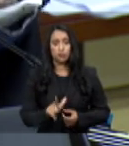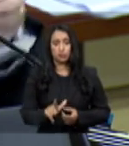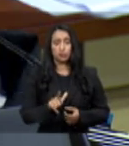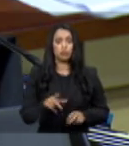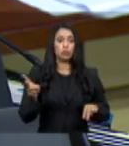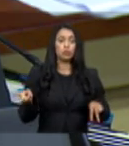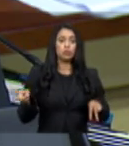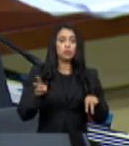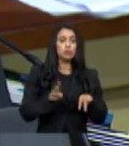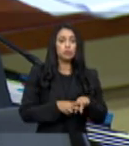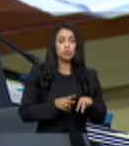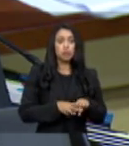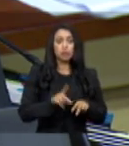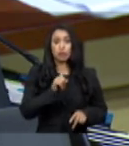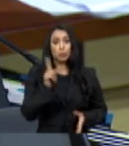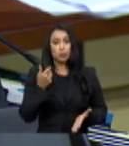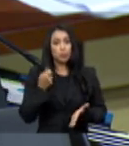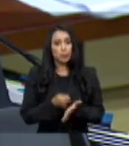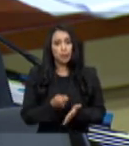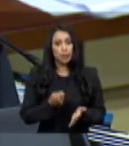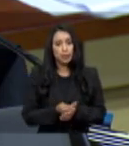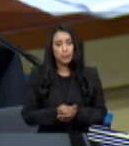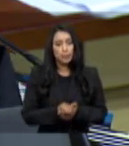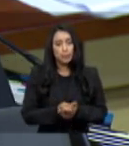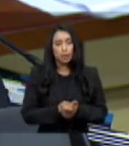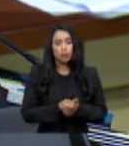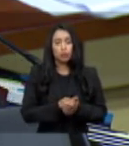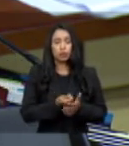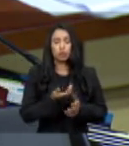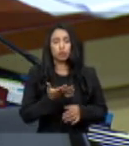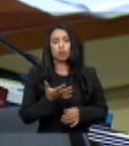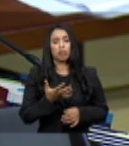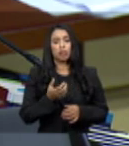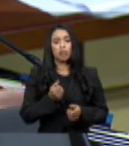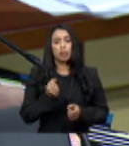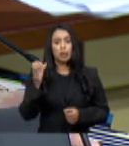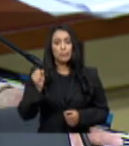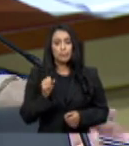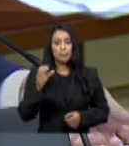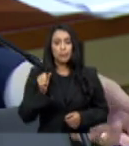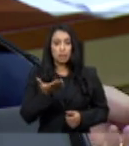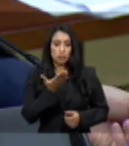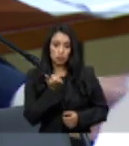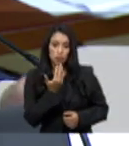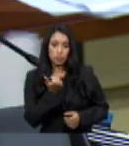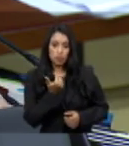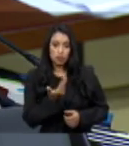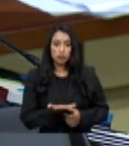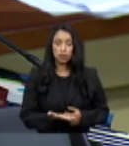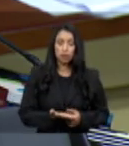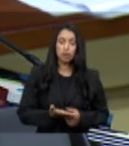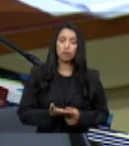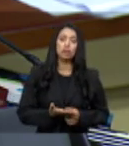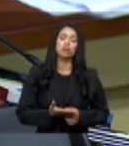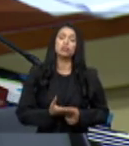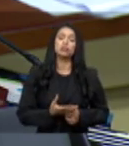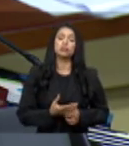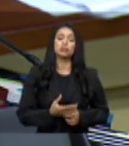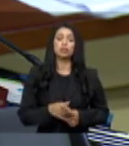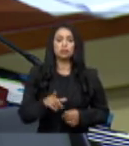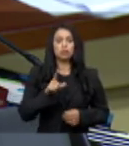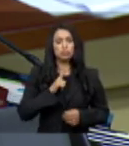nos casos de prisão por não pagamento de pensão alimentícia é uma é é uma recomendação